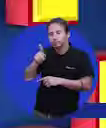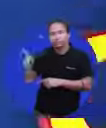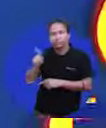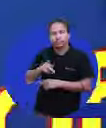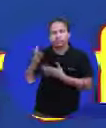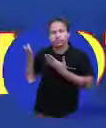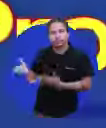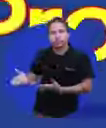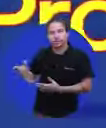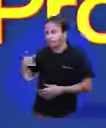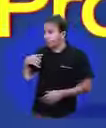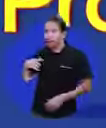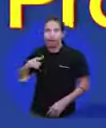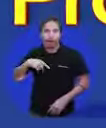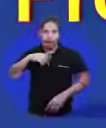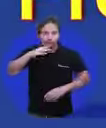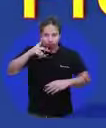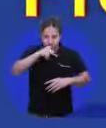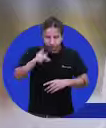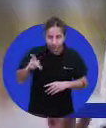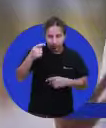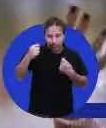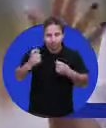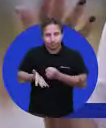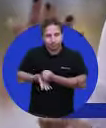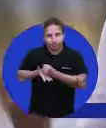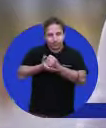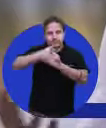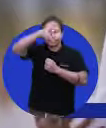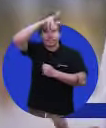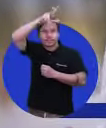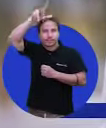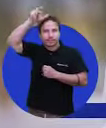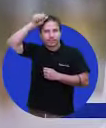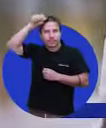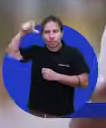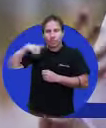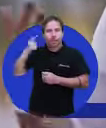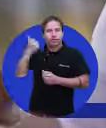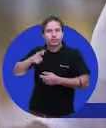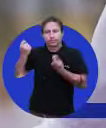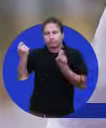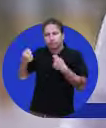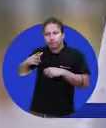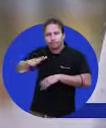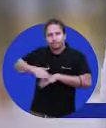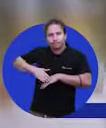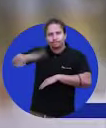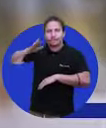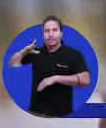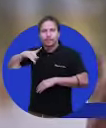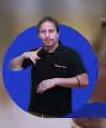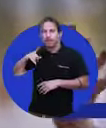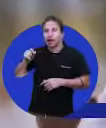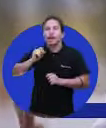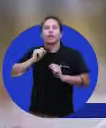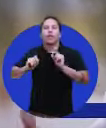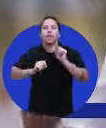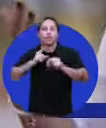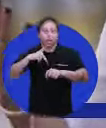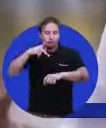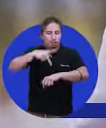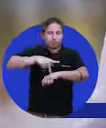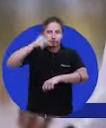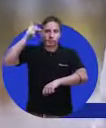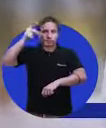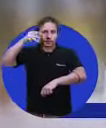professor. O professor precisa do apoio da prefeitura para se capacitar mais, para fazer